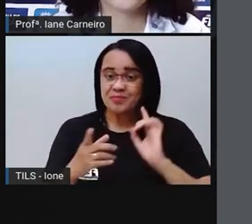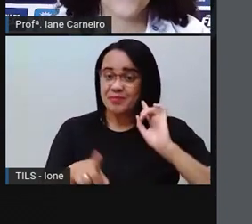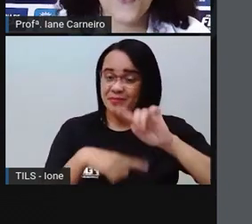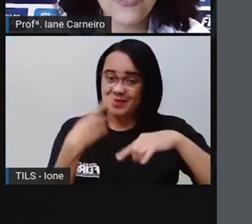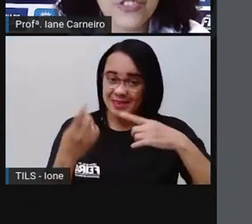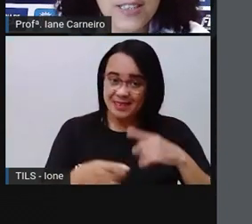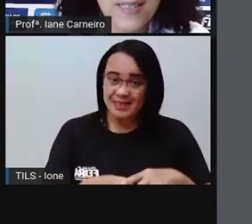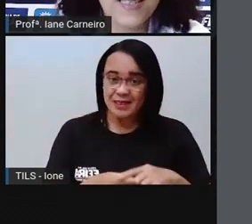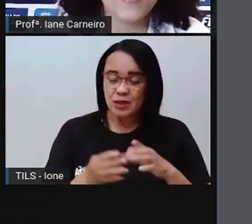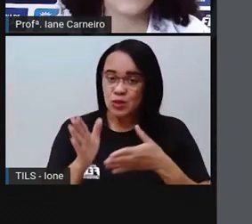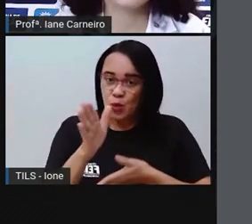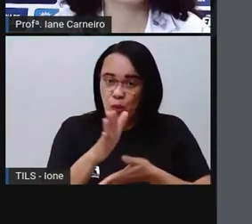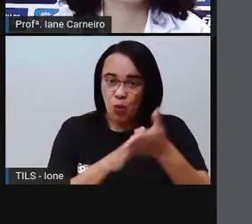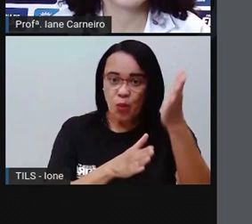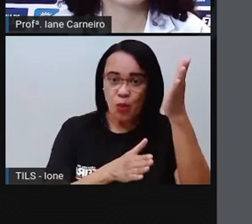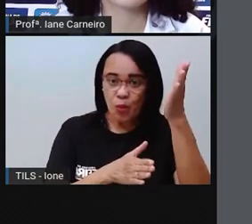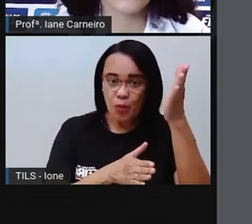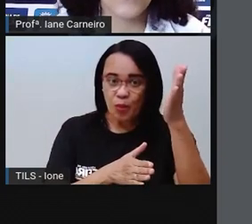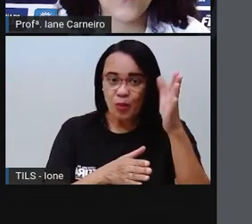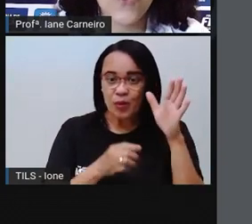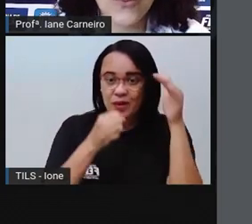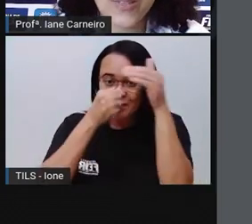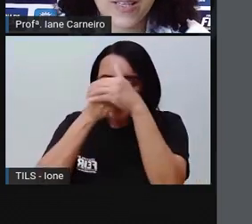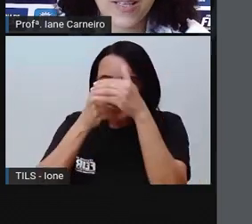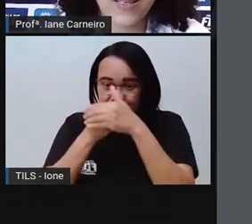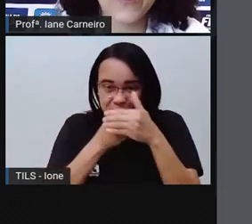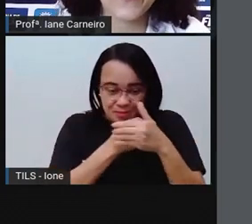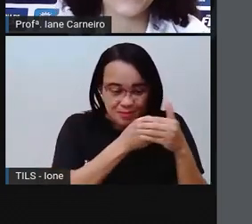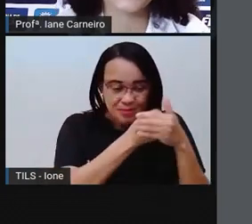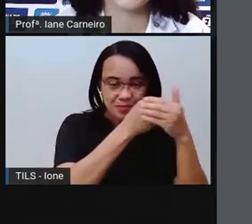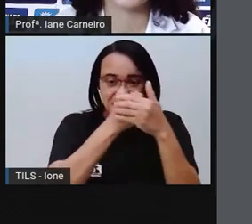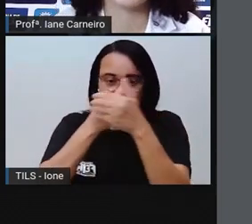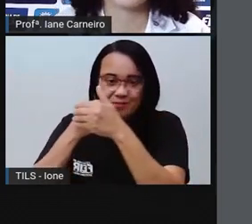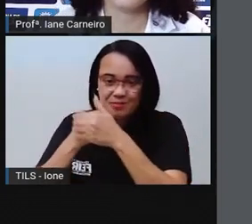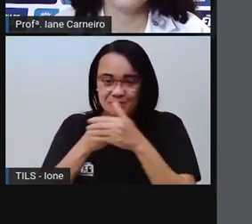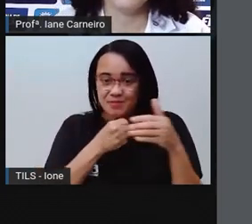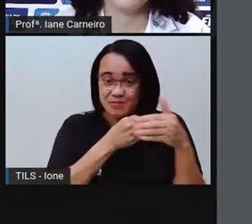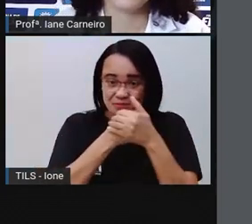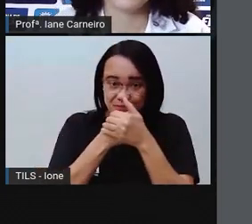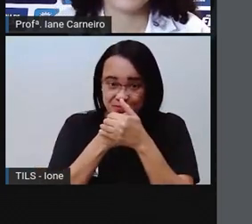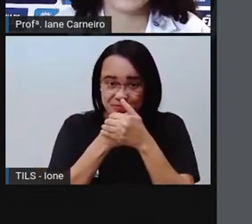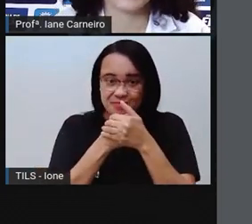Depois fogem e se escondem.